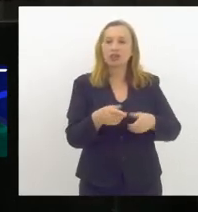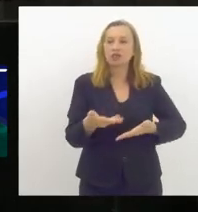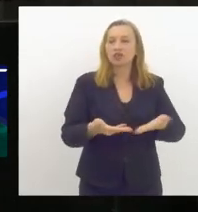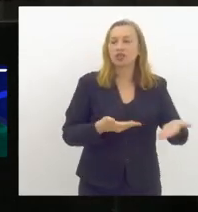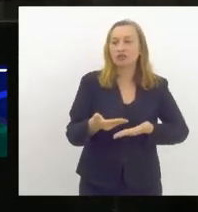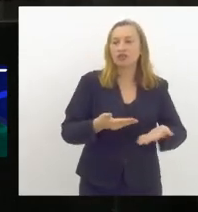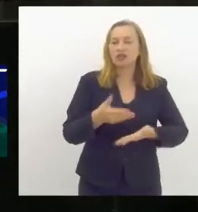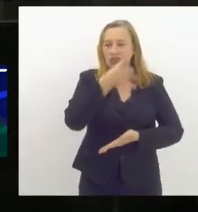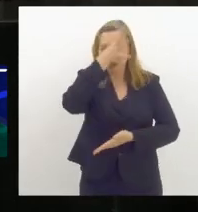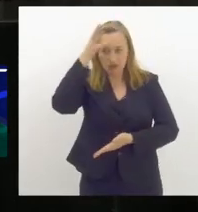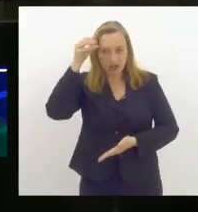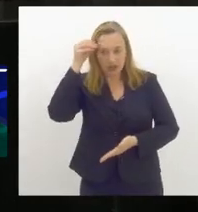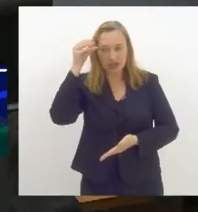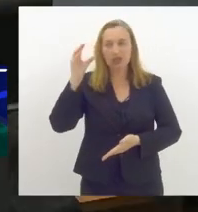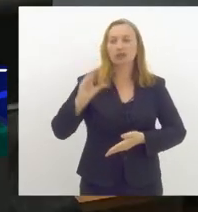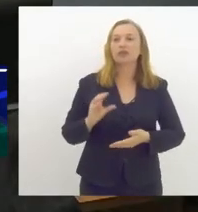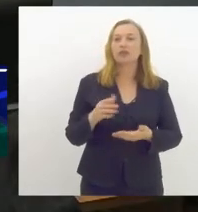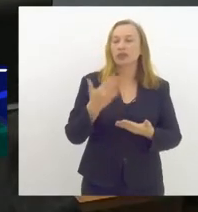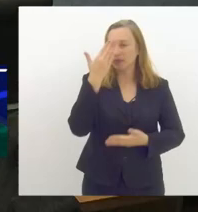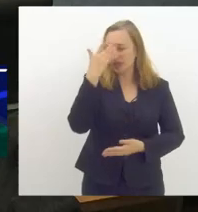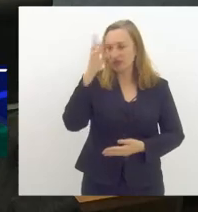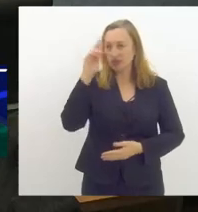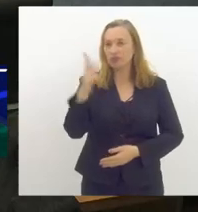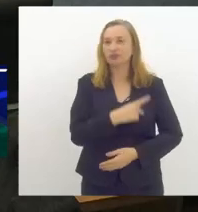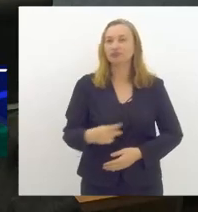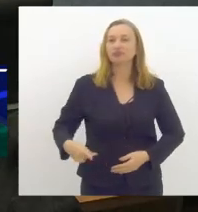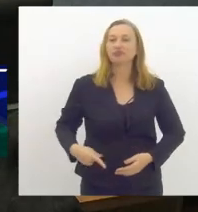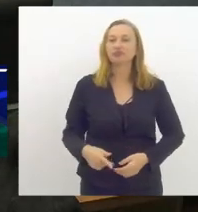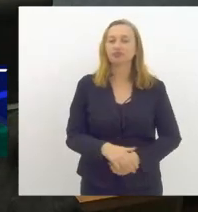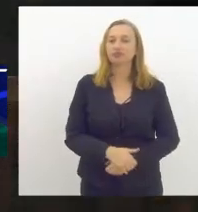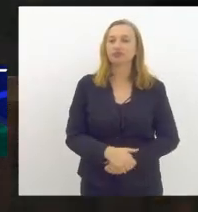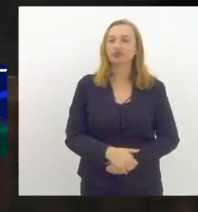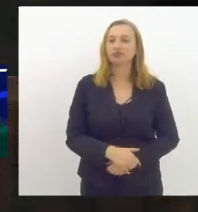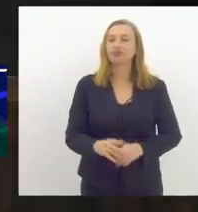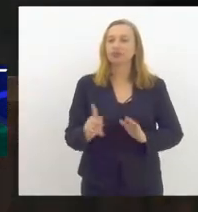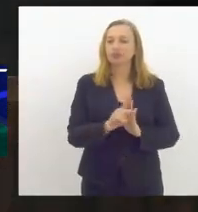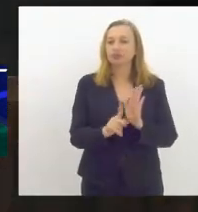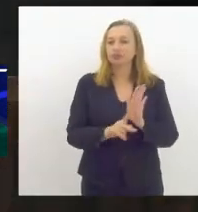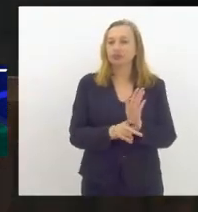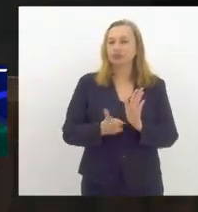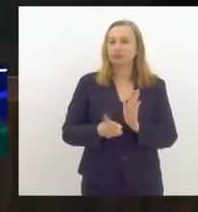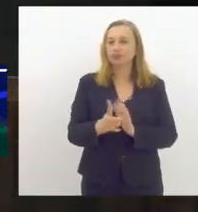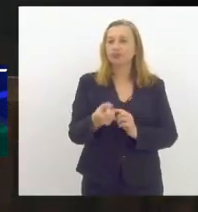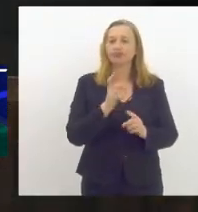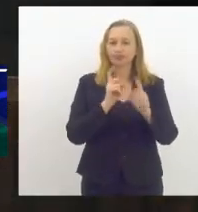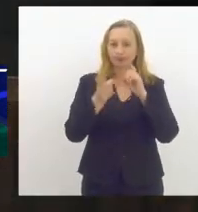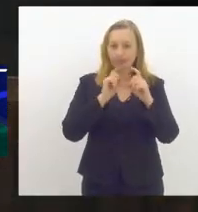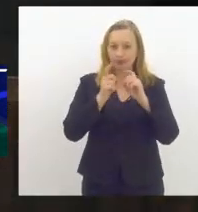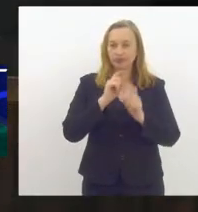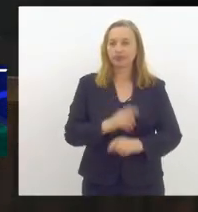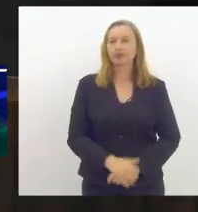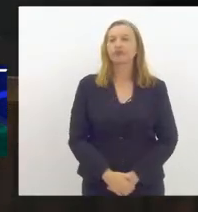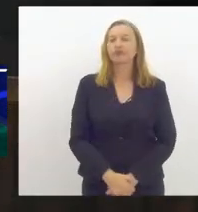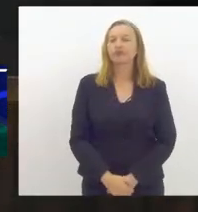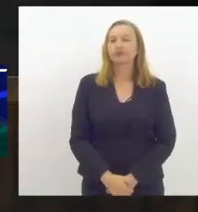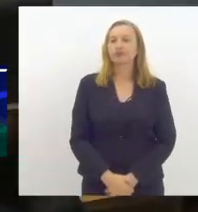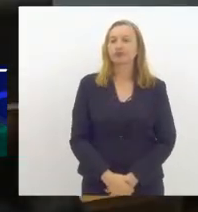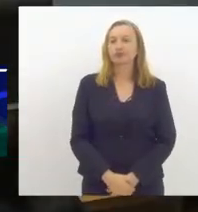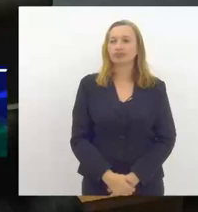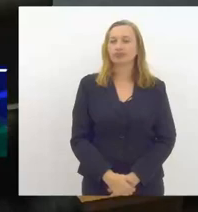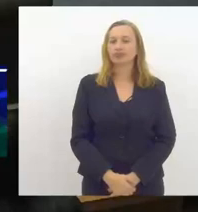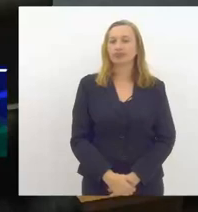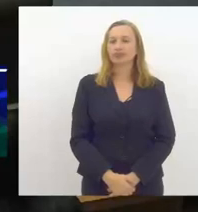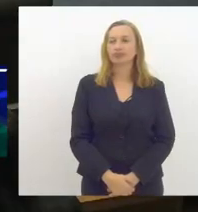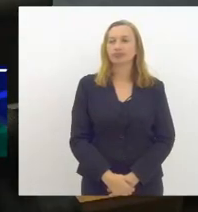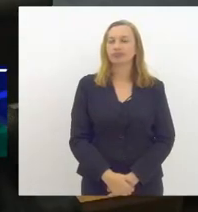Fluminense obrigado senhor presidente o projeto continue discussão e